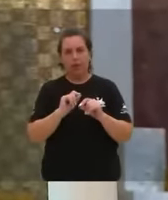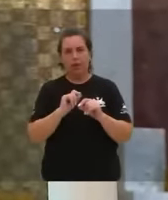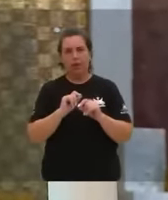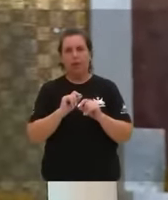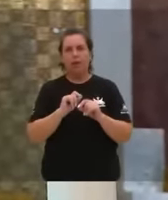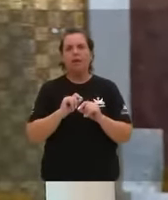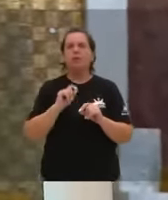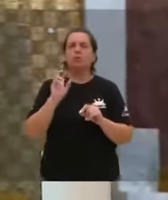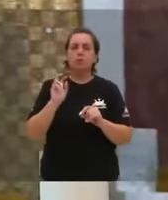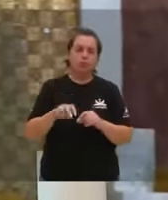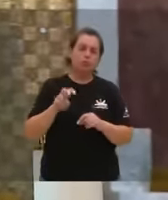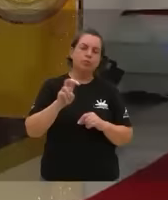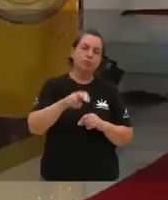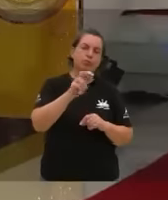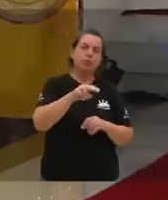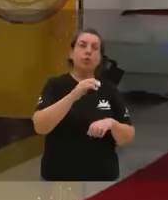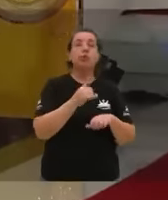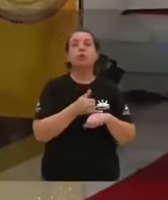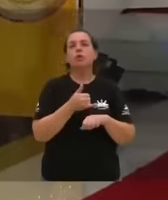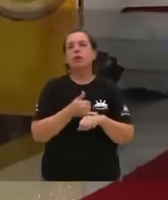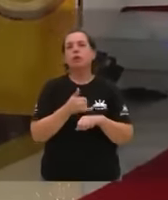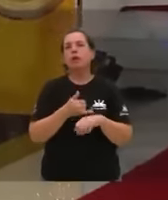partir para Jerusalém.